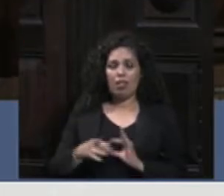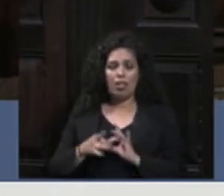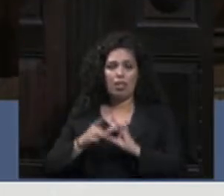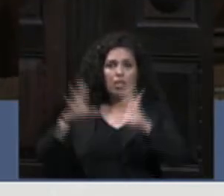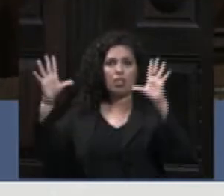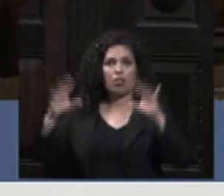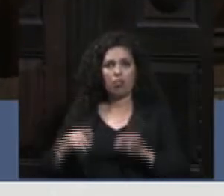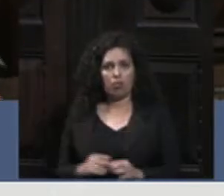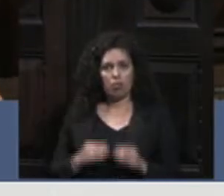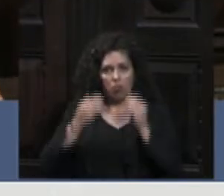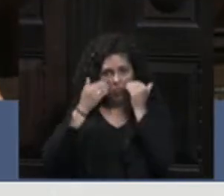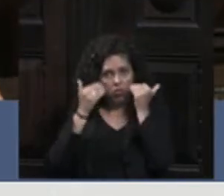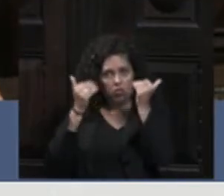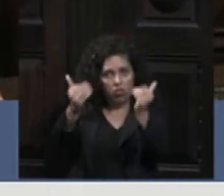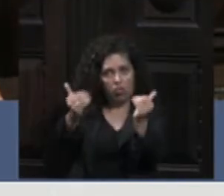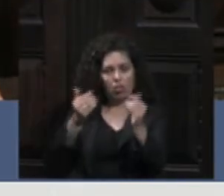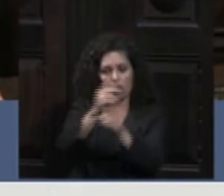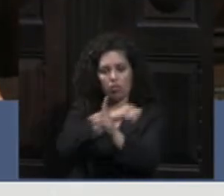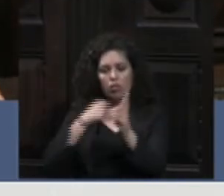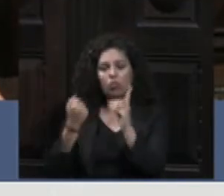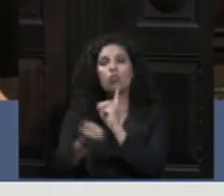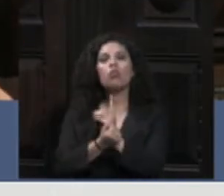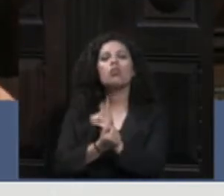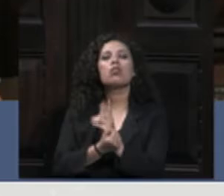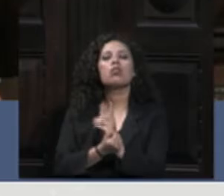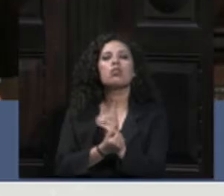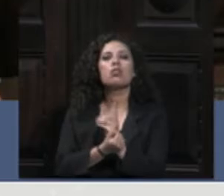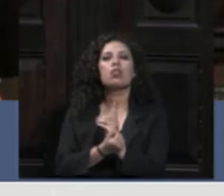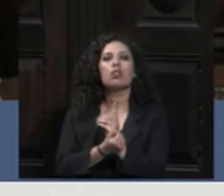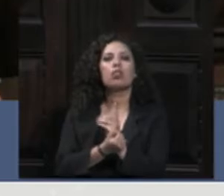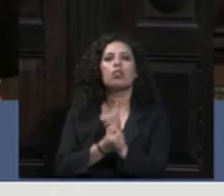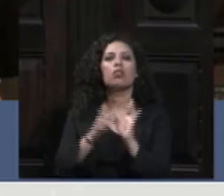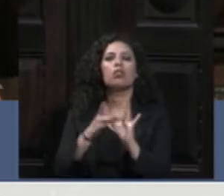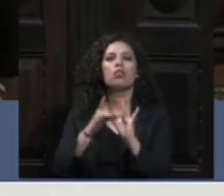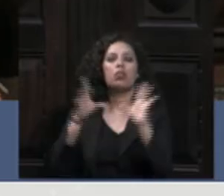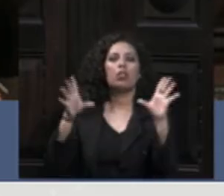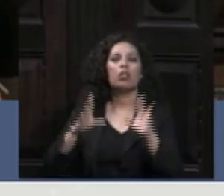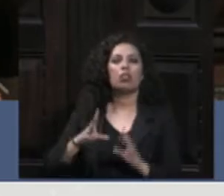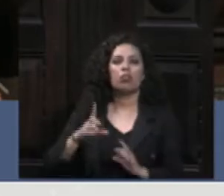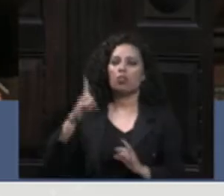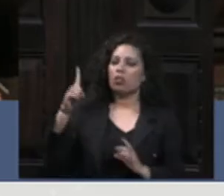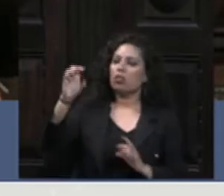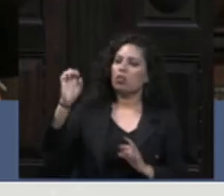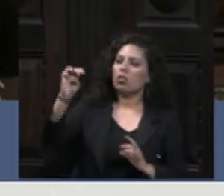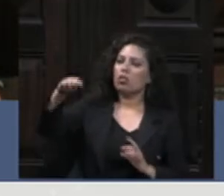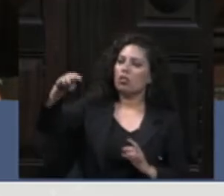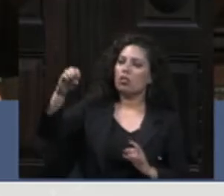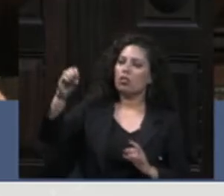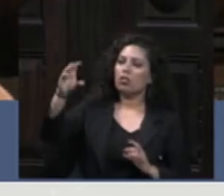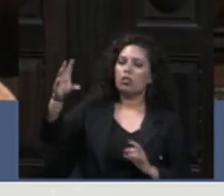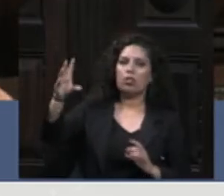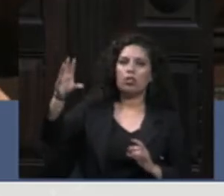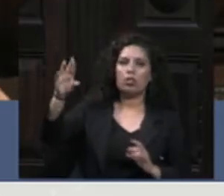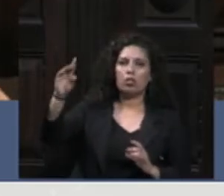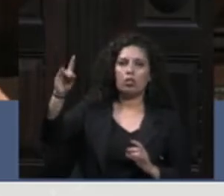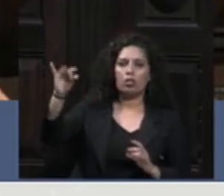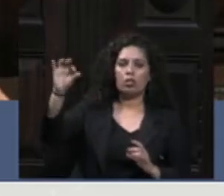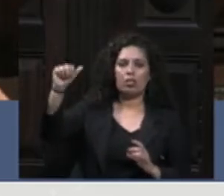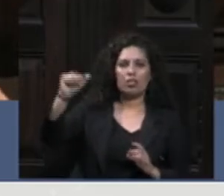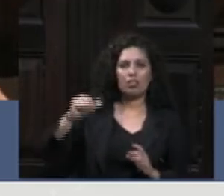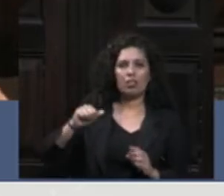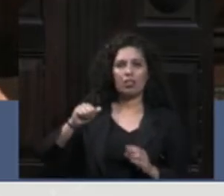esse processo tão importante de